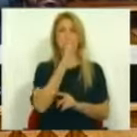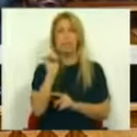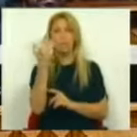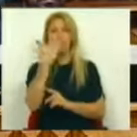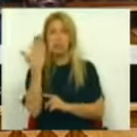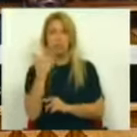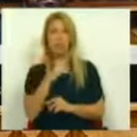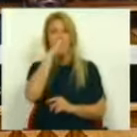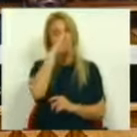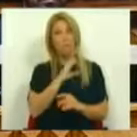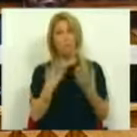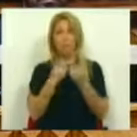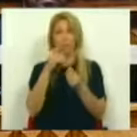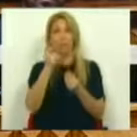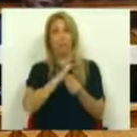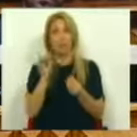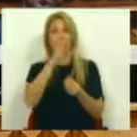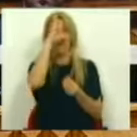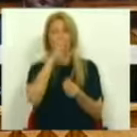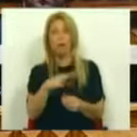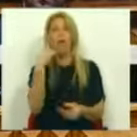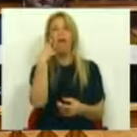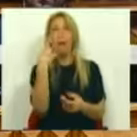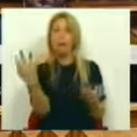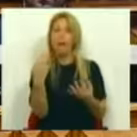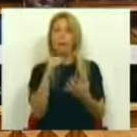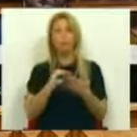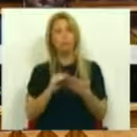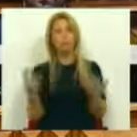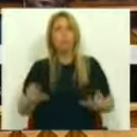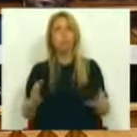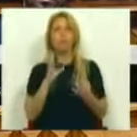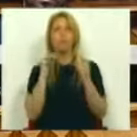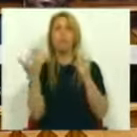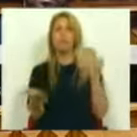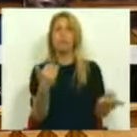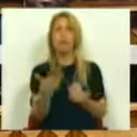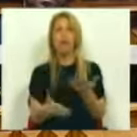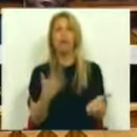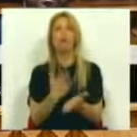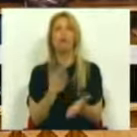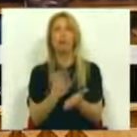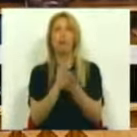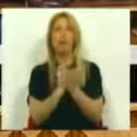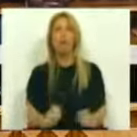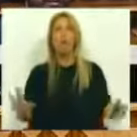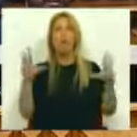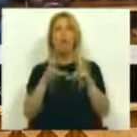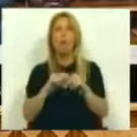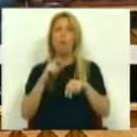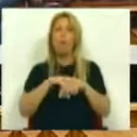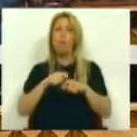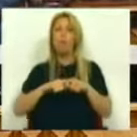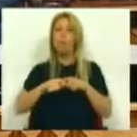Sr. Primeiro-Ministro, registámos o facto de se ter dado às escolas um novo período de